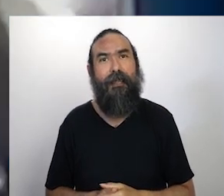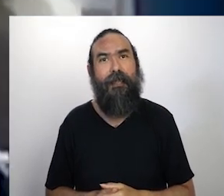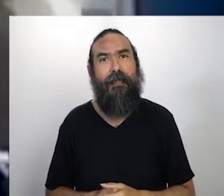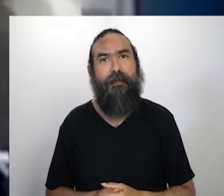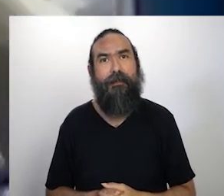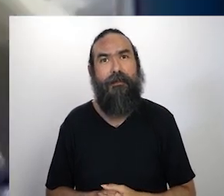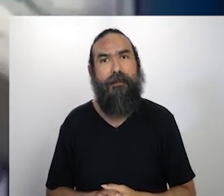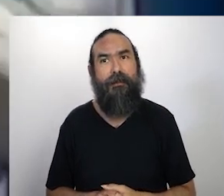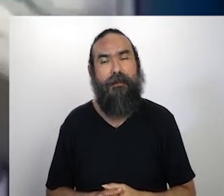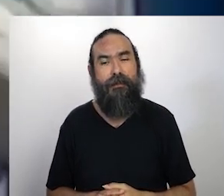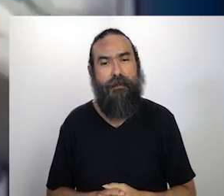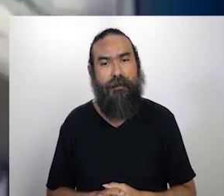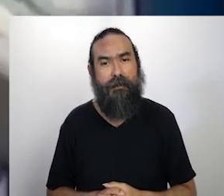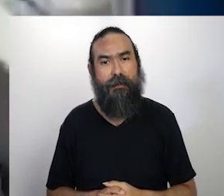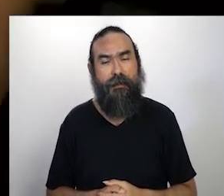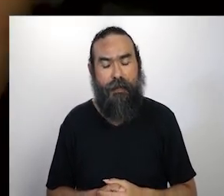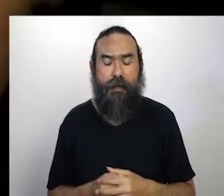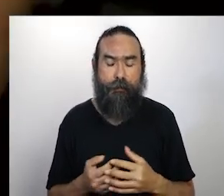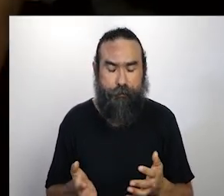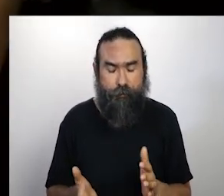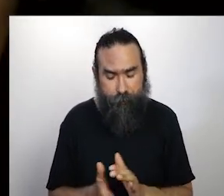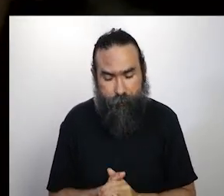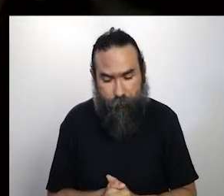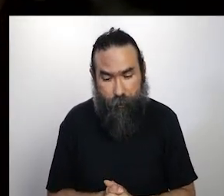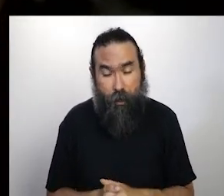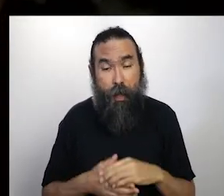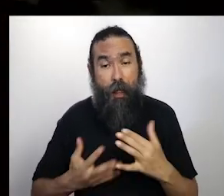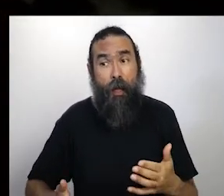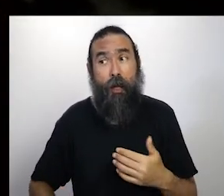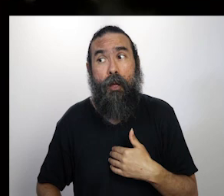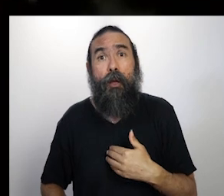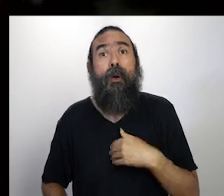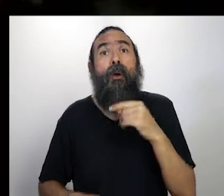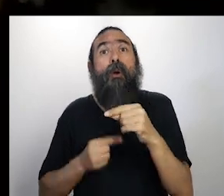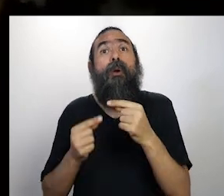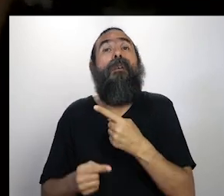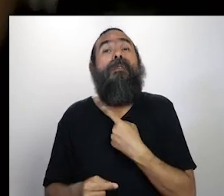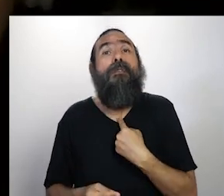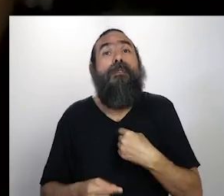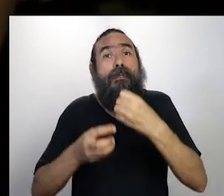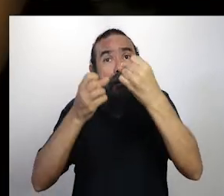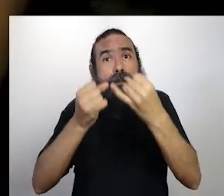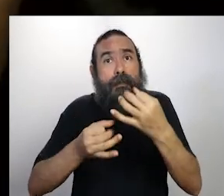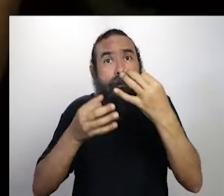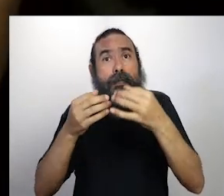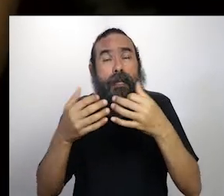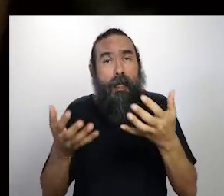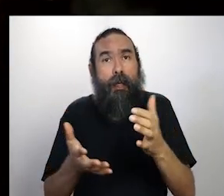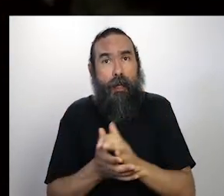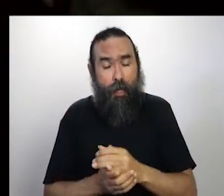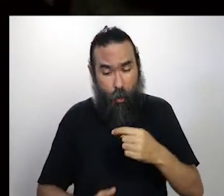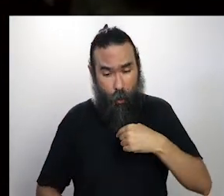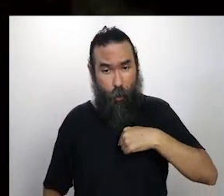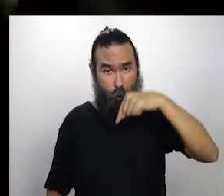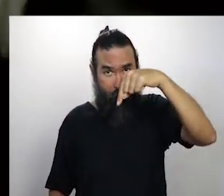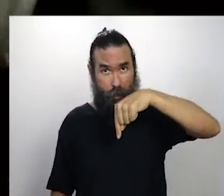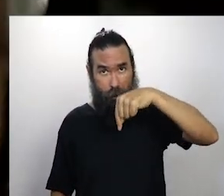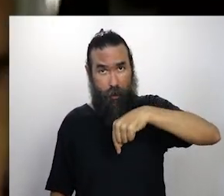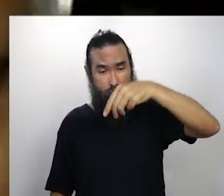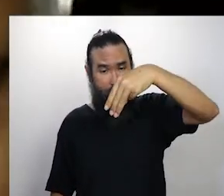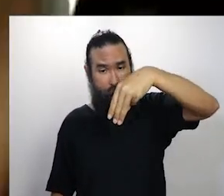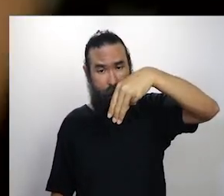Claro. É só para dar um lembrete mesmo. É... Então, eu aqui em